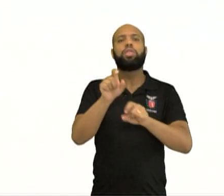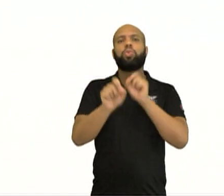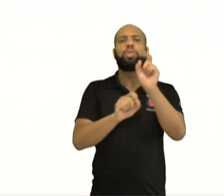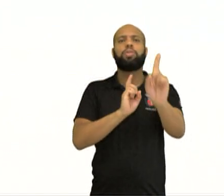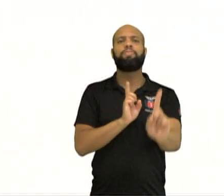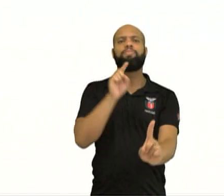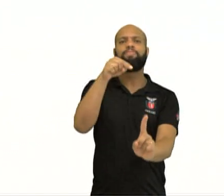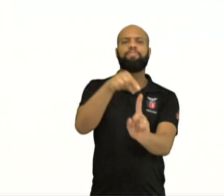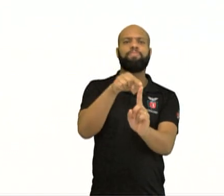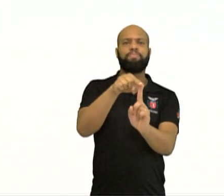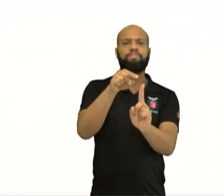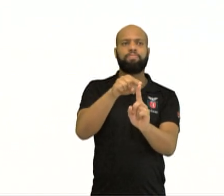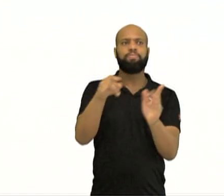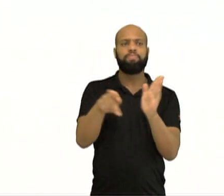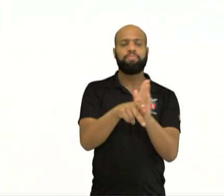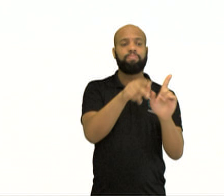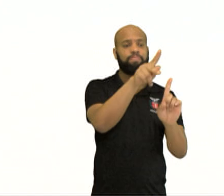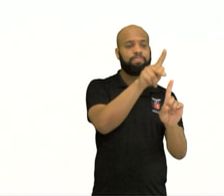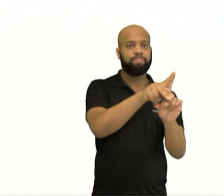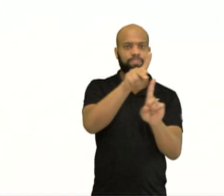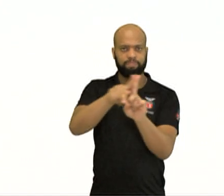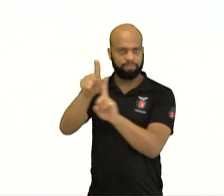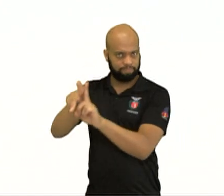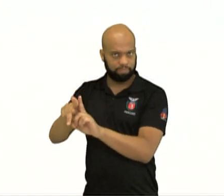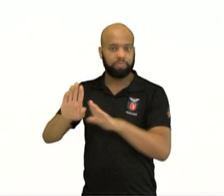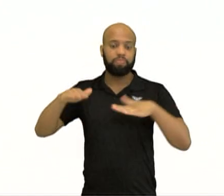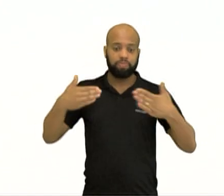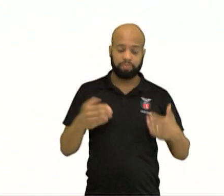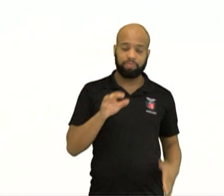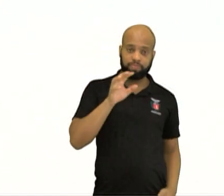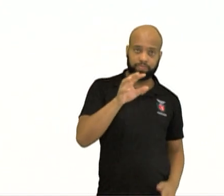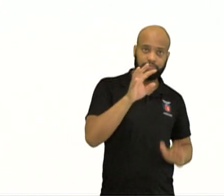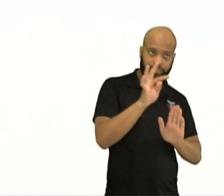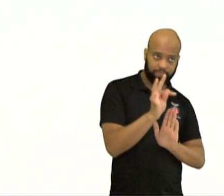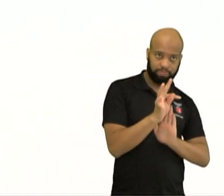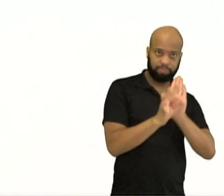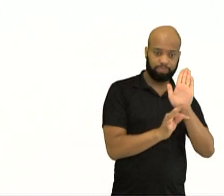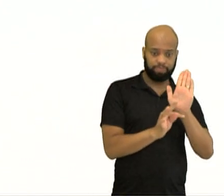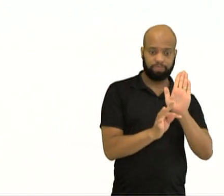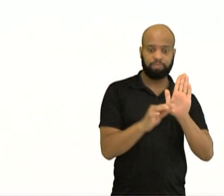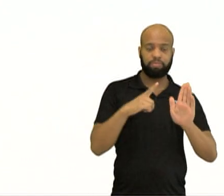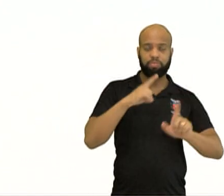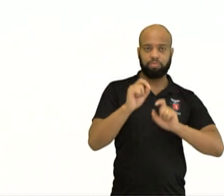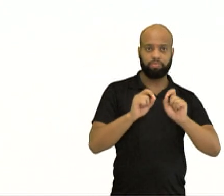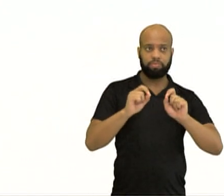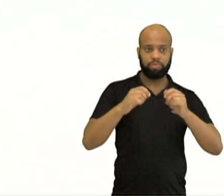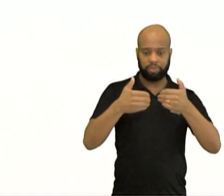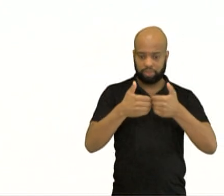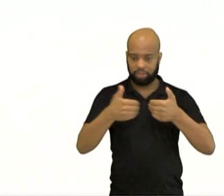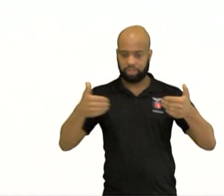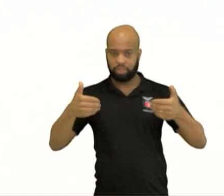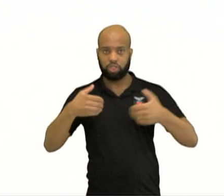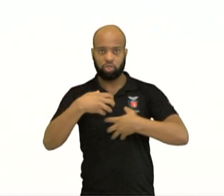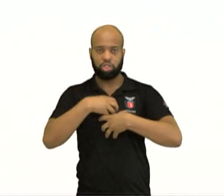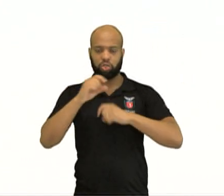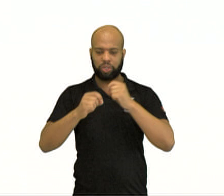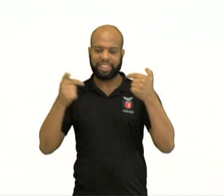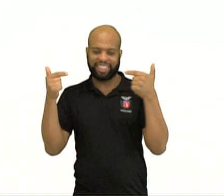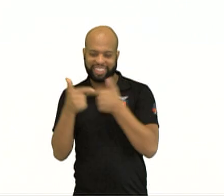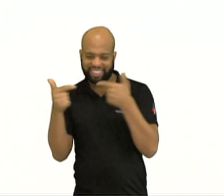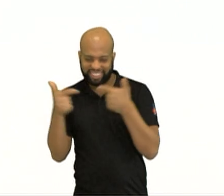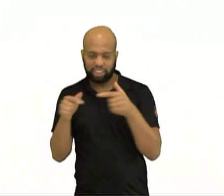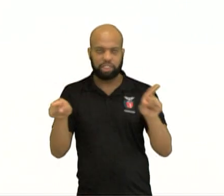intenções para as personagens. E esse texto, né, ele se divide em comédia